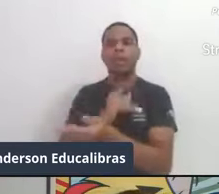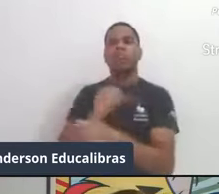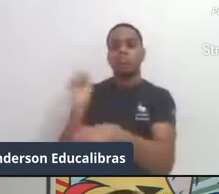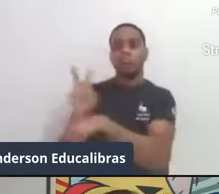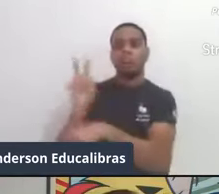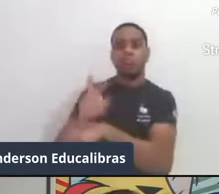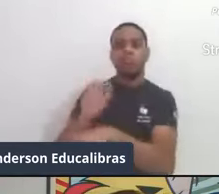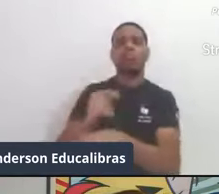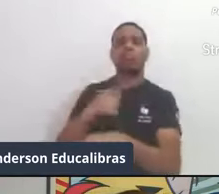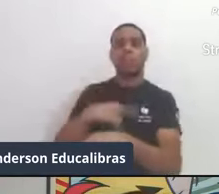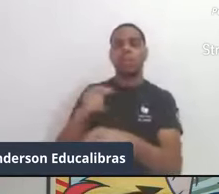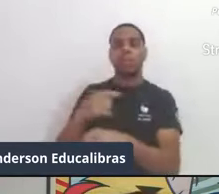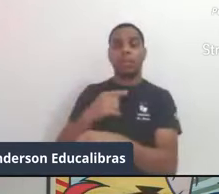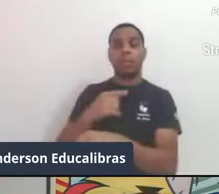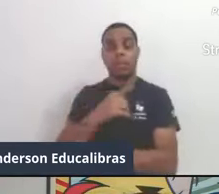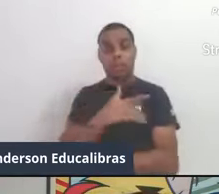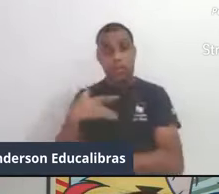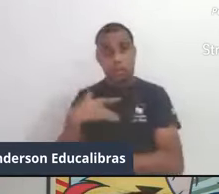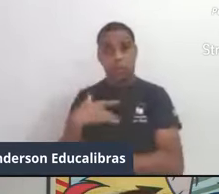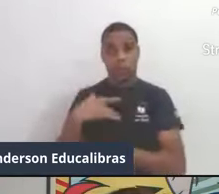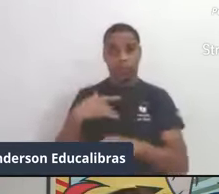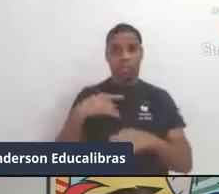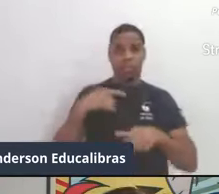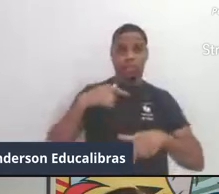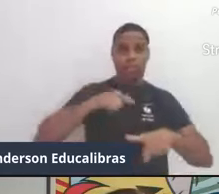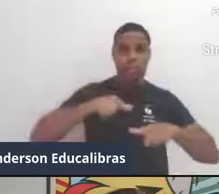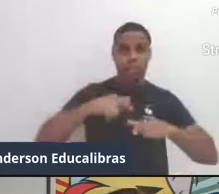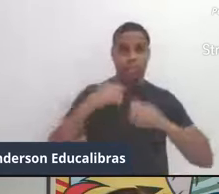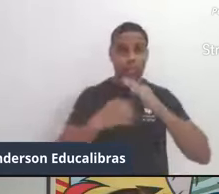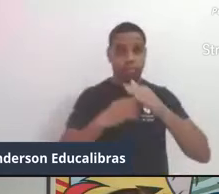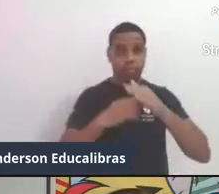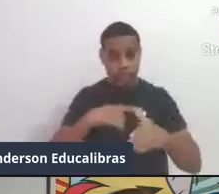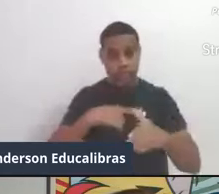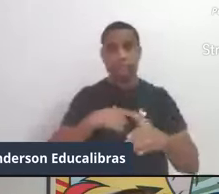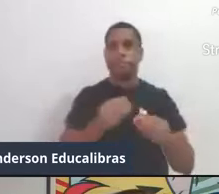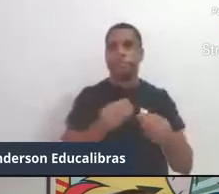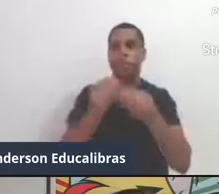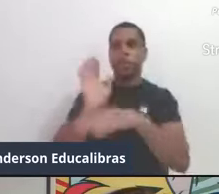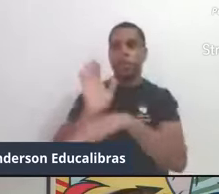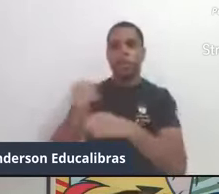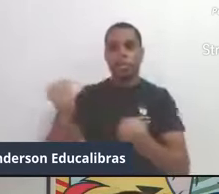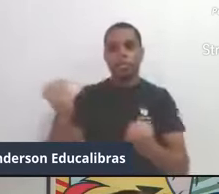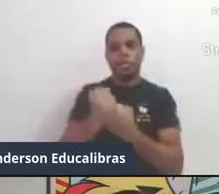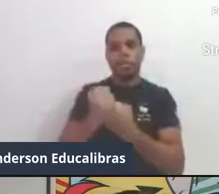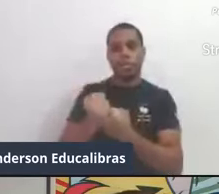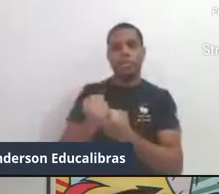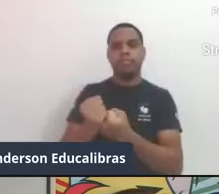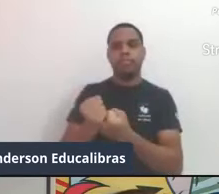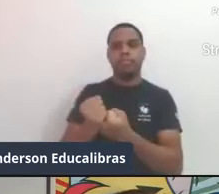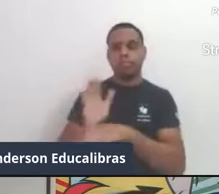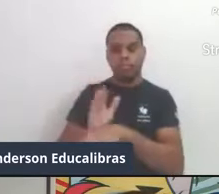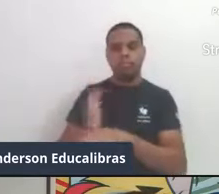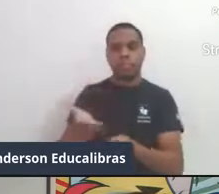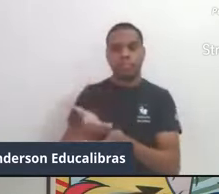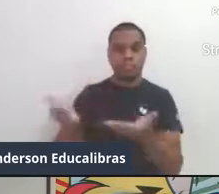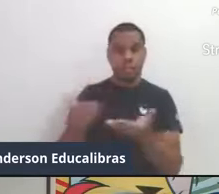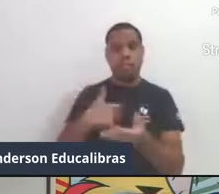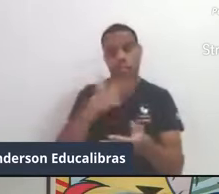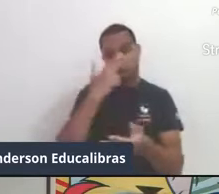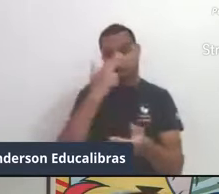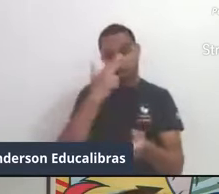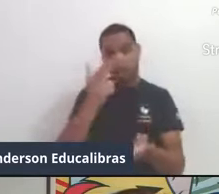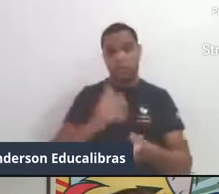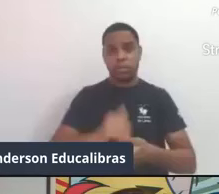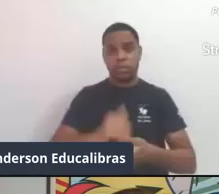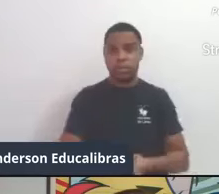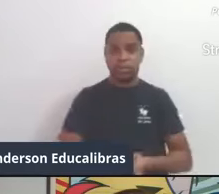de saúde, nem apoio de ter uma empresa por trás com toda a sua estrutura que pode ali minimamente dar um suporte, né?